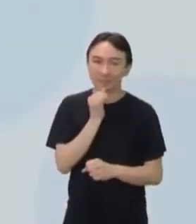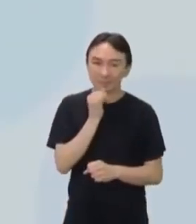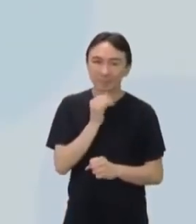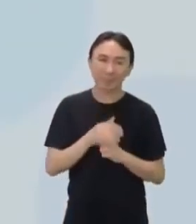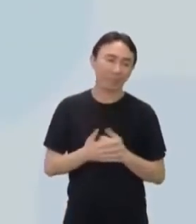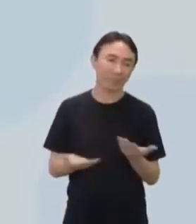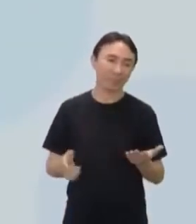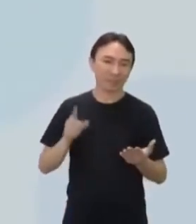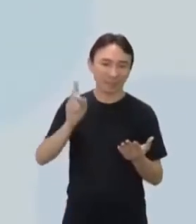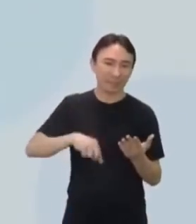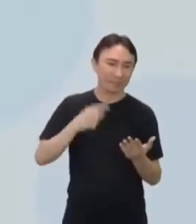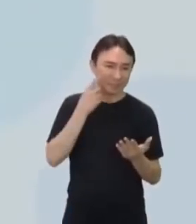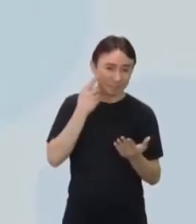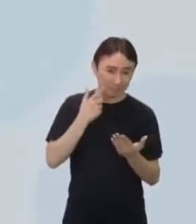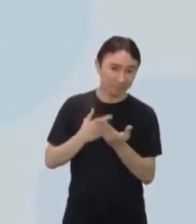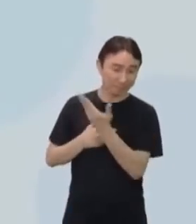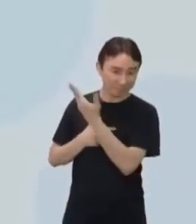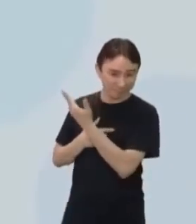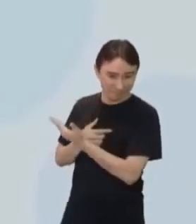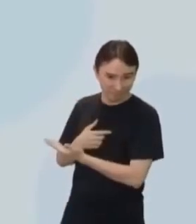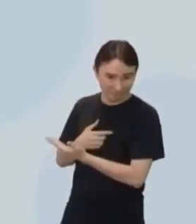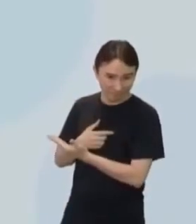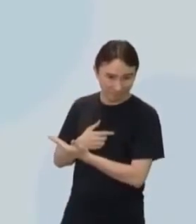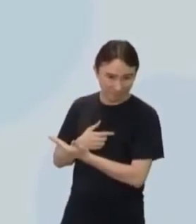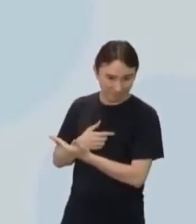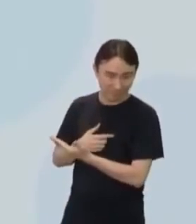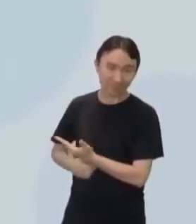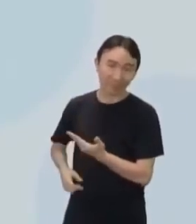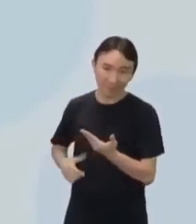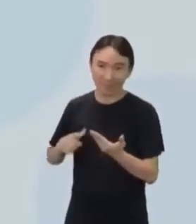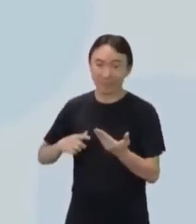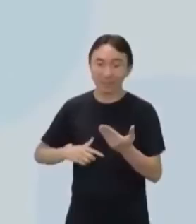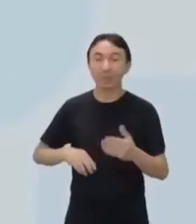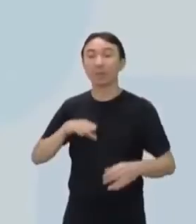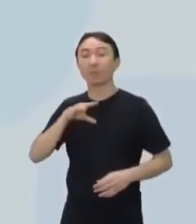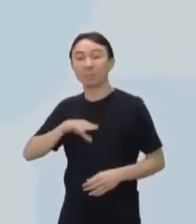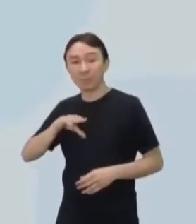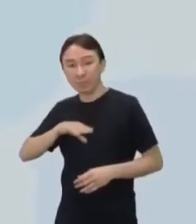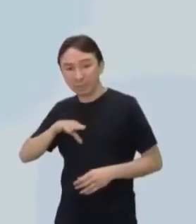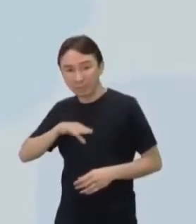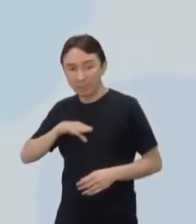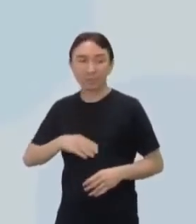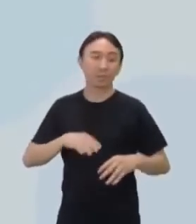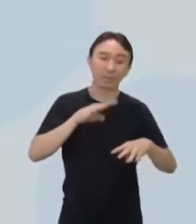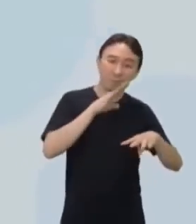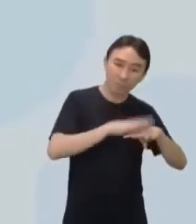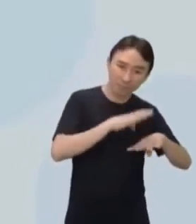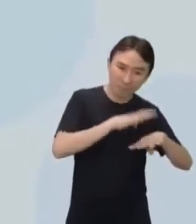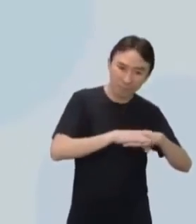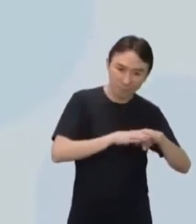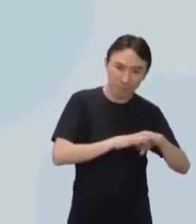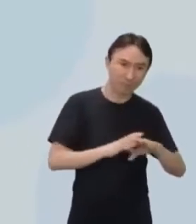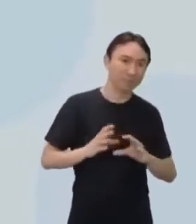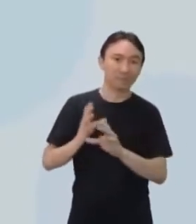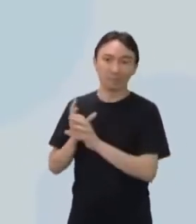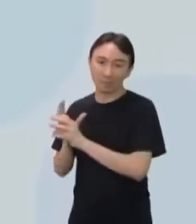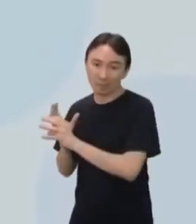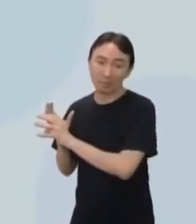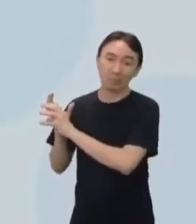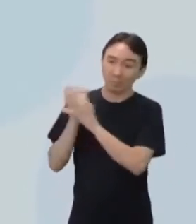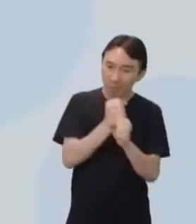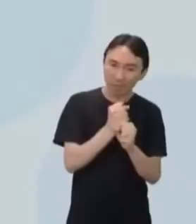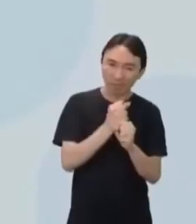proficiência, da minha avaliação, né? Do componente de língua portuguesa e de matemática. E aí eu gero uma